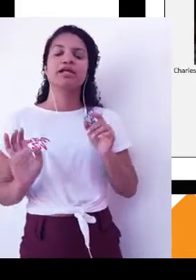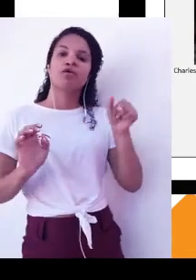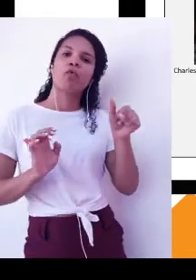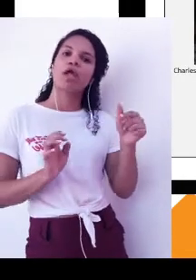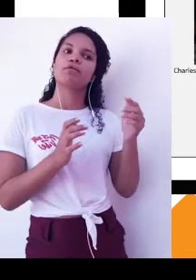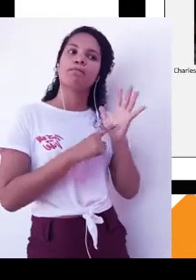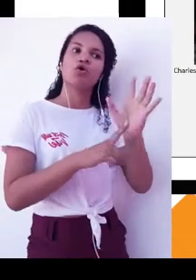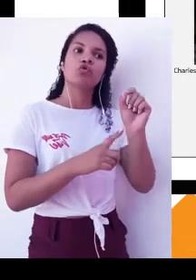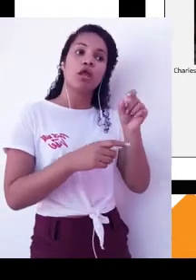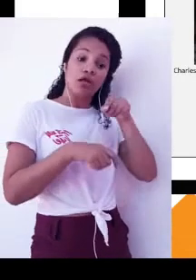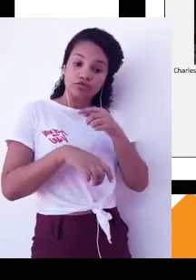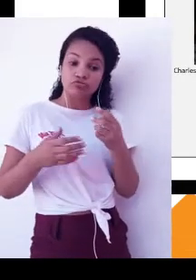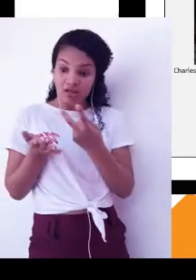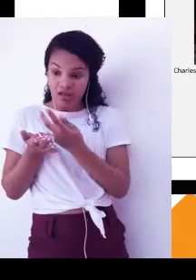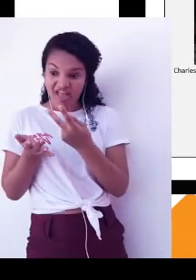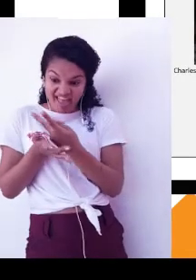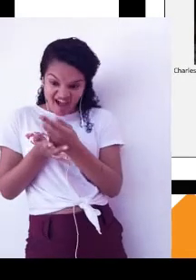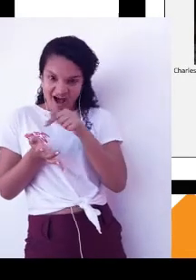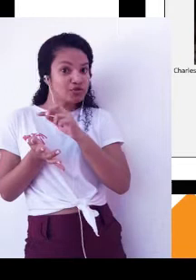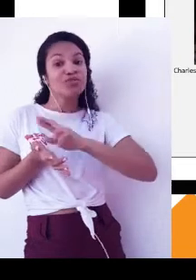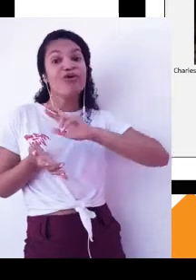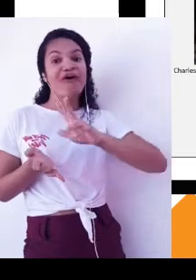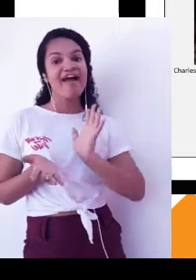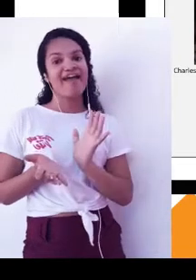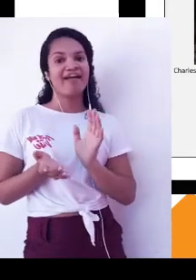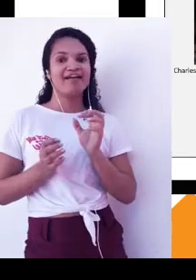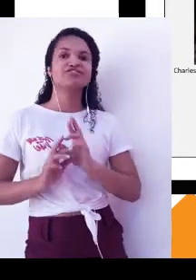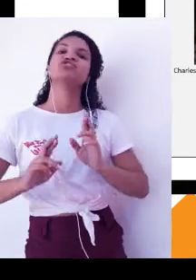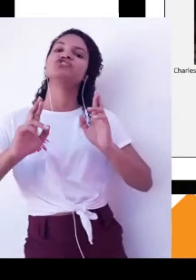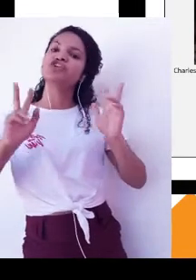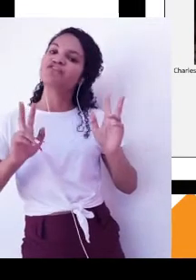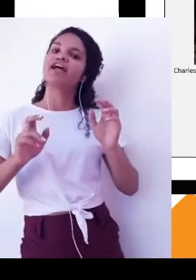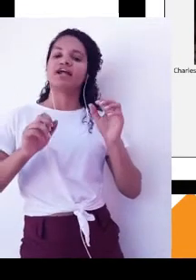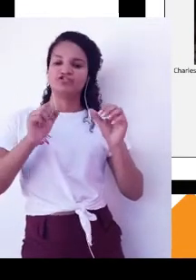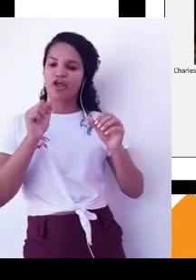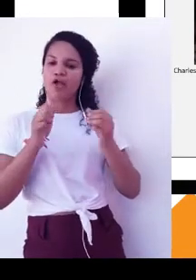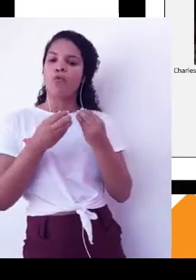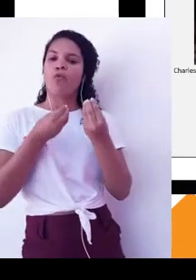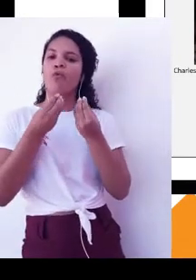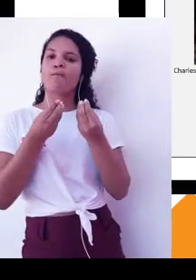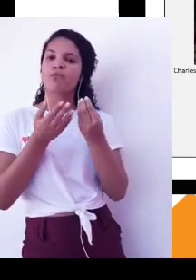da evolução. E aí ele propõe o mecanismo de seleção natural.